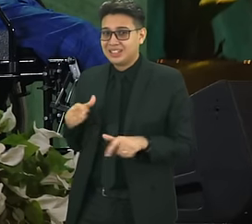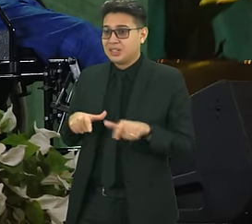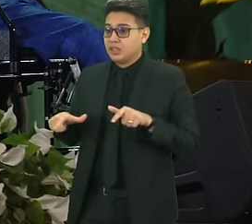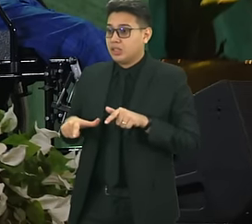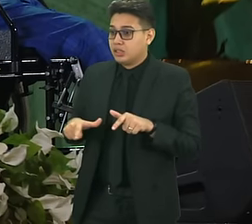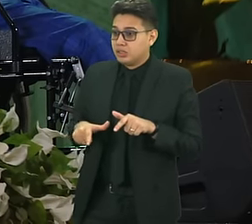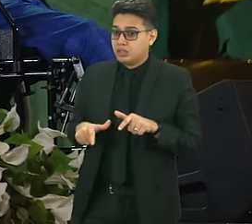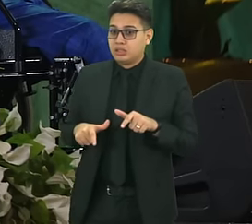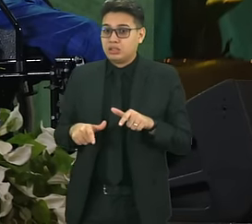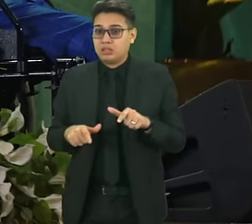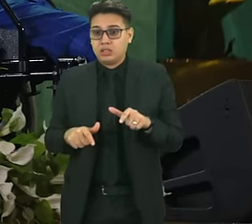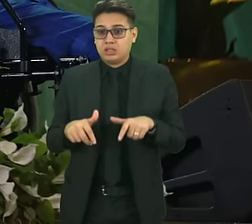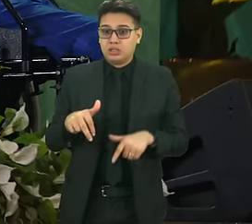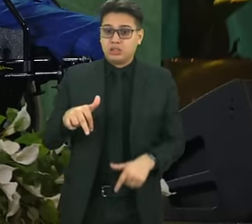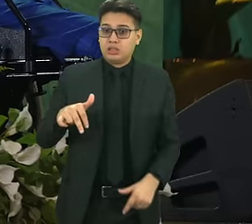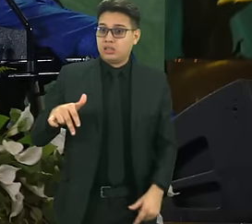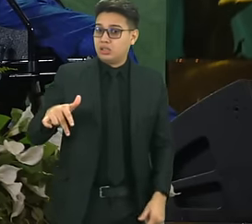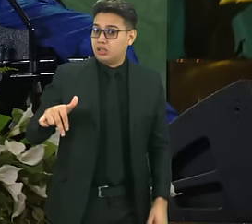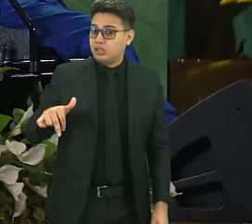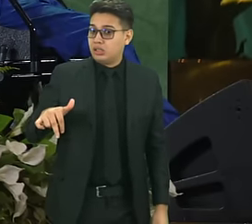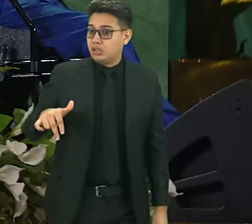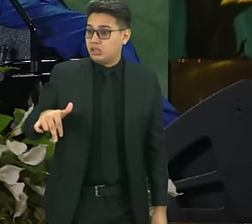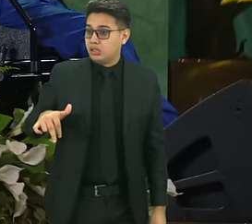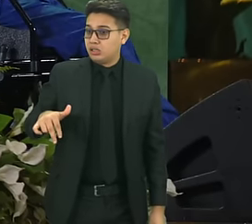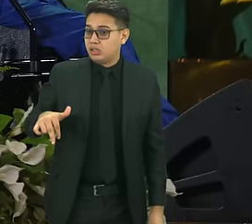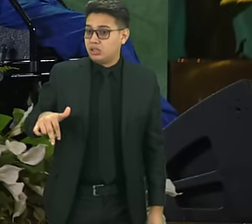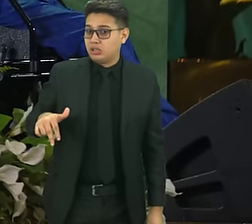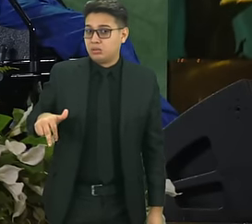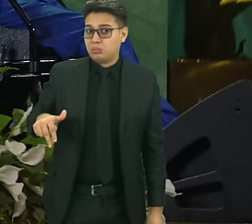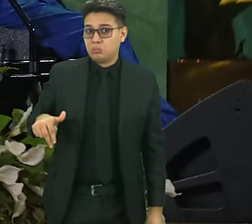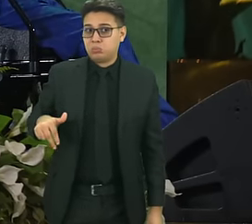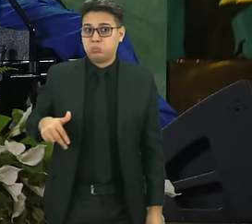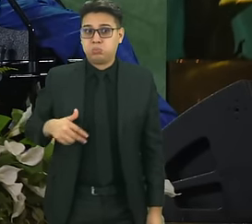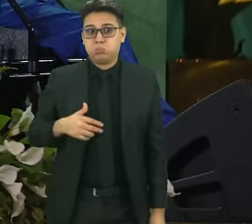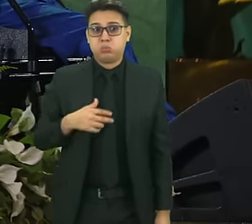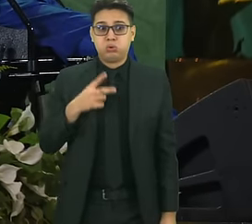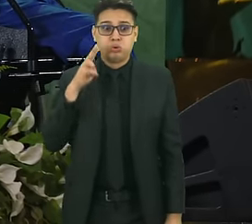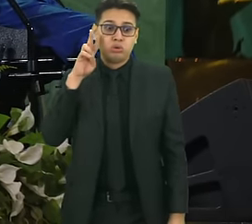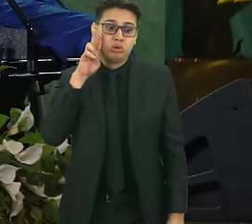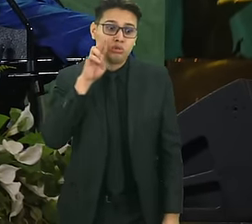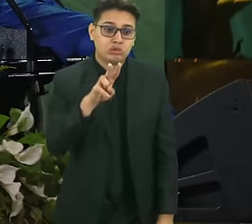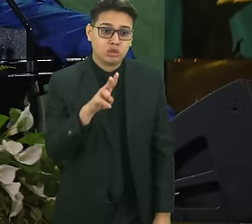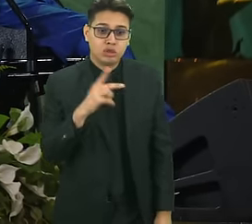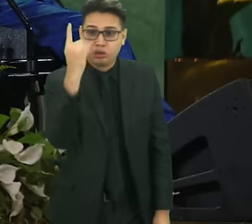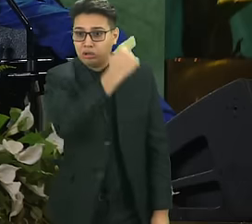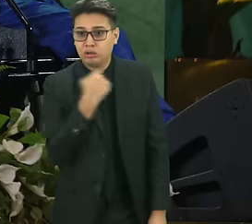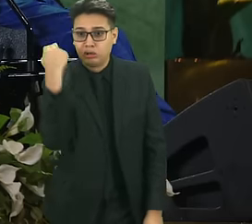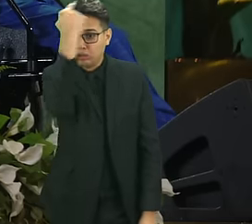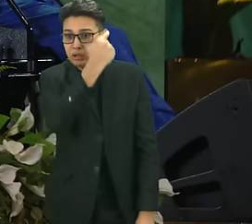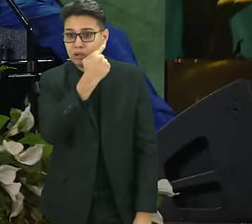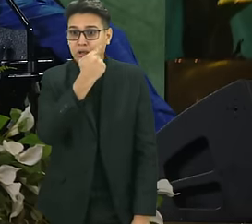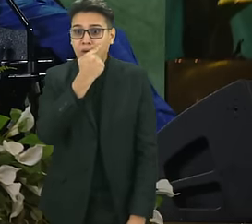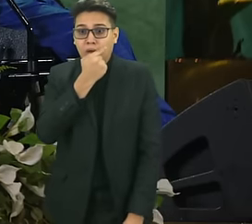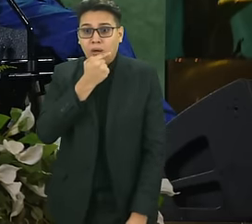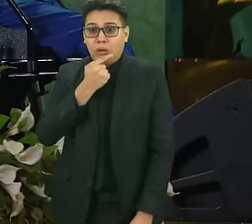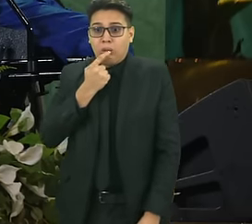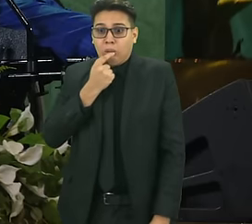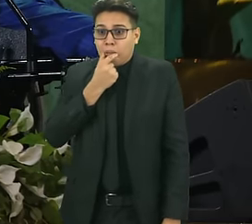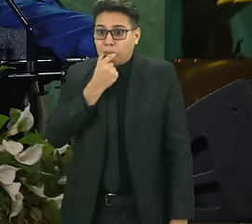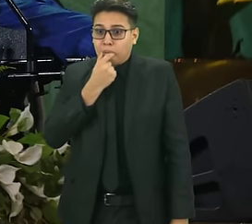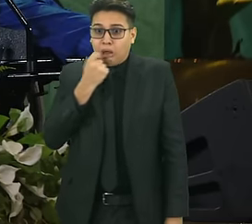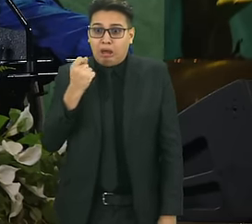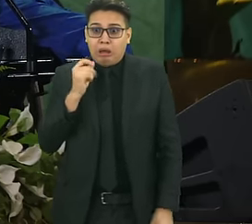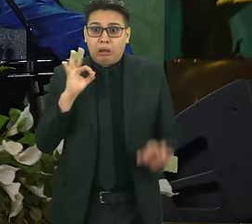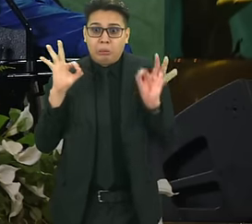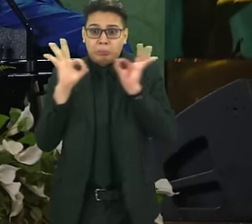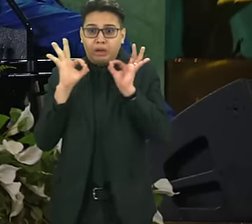costas, olhando distante, pude ver a expressão pálida e o pastor Lorival vomitando